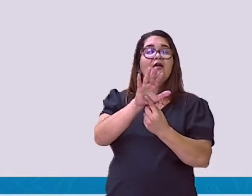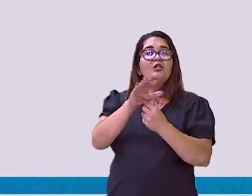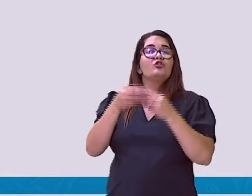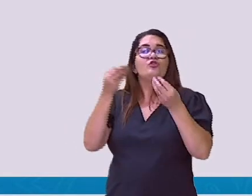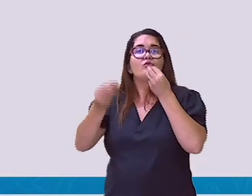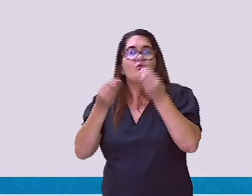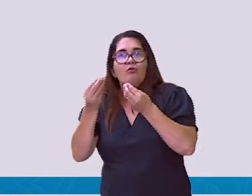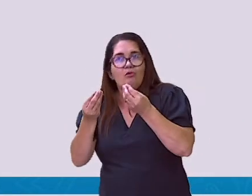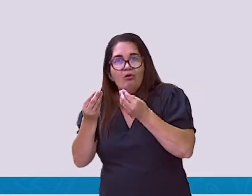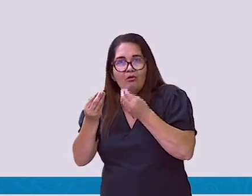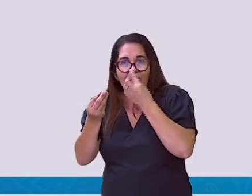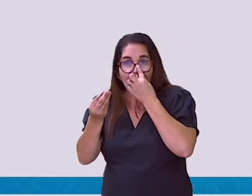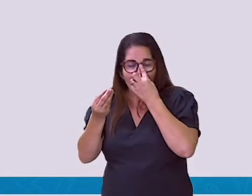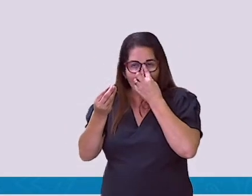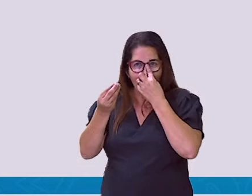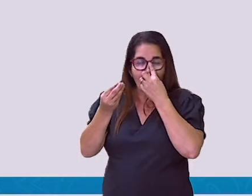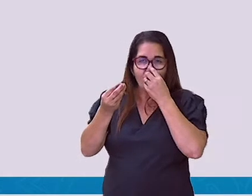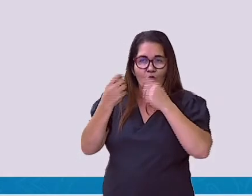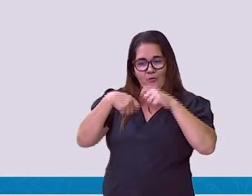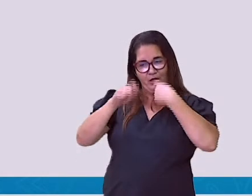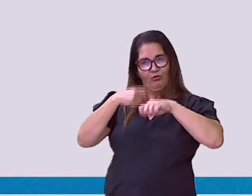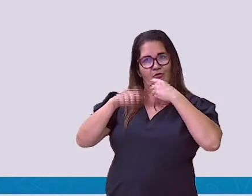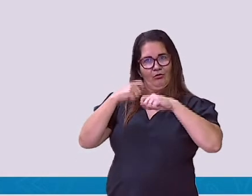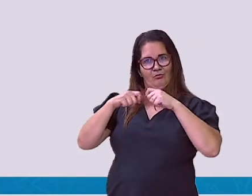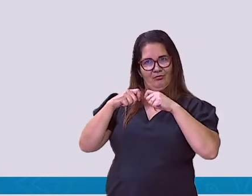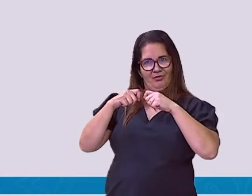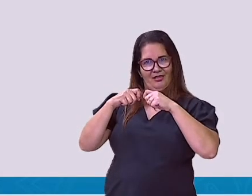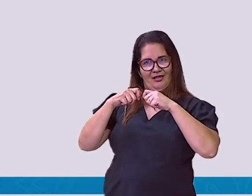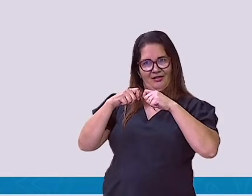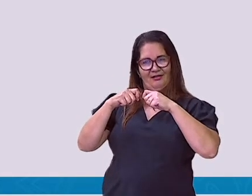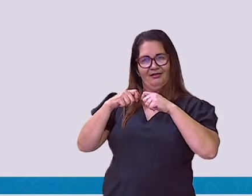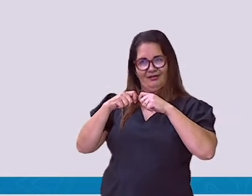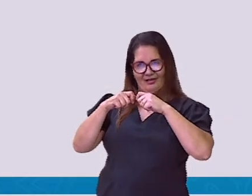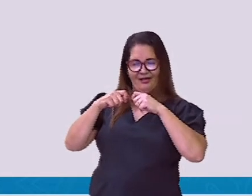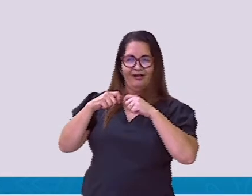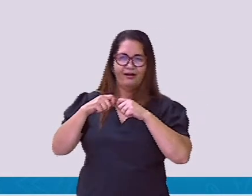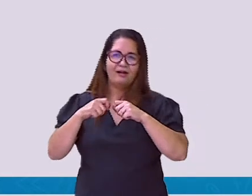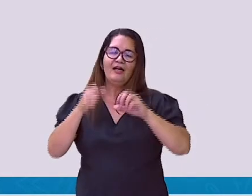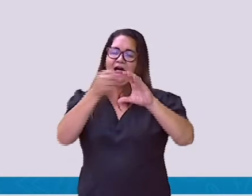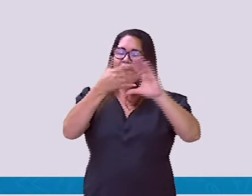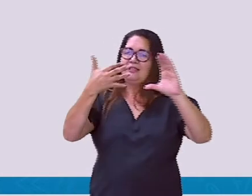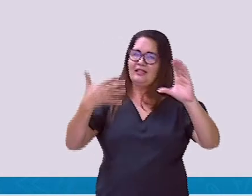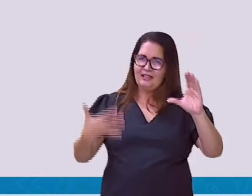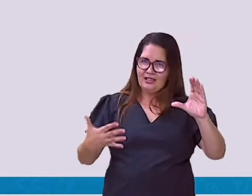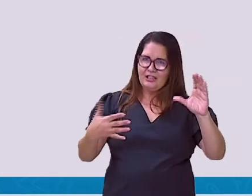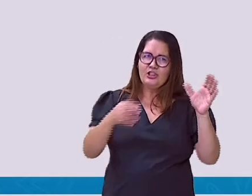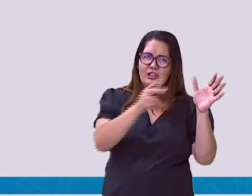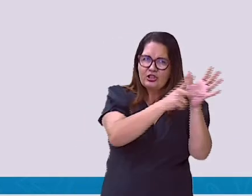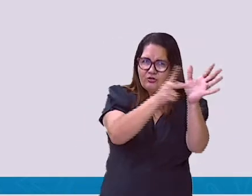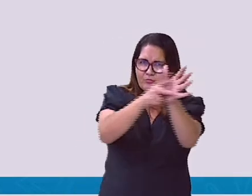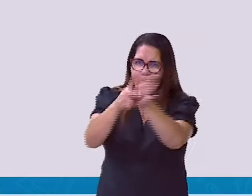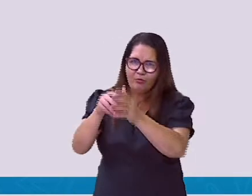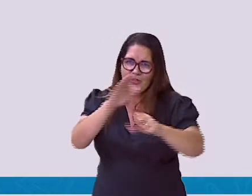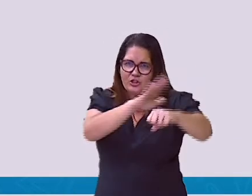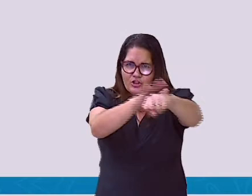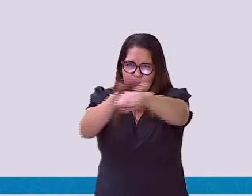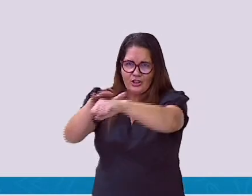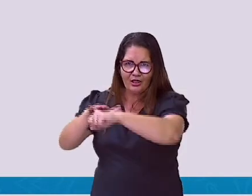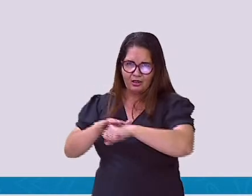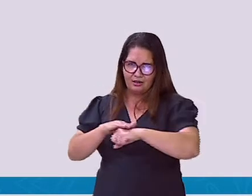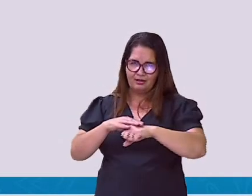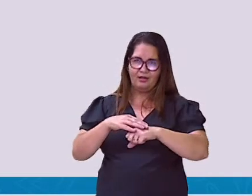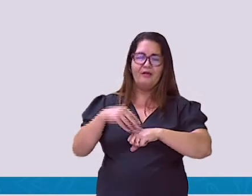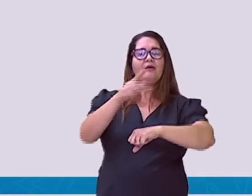essa dinâmica econômica da Europa, tá? Eu só destaquei aqui,